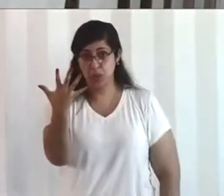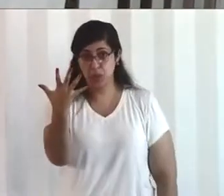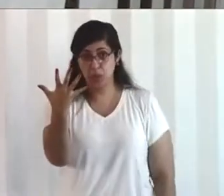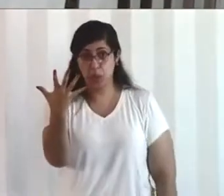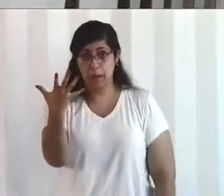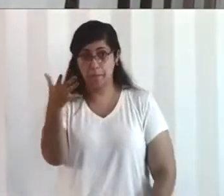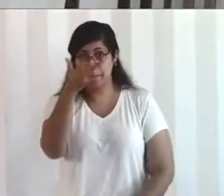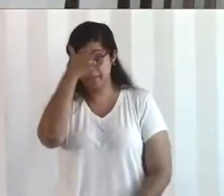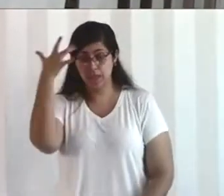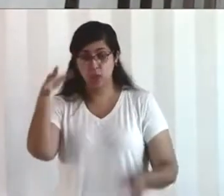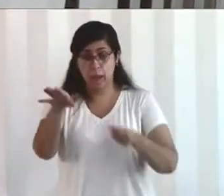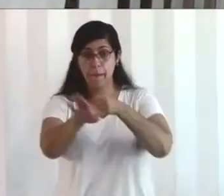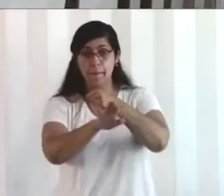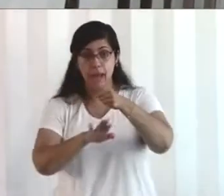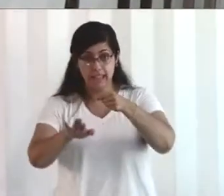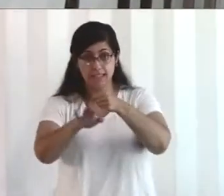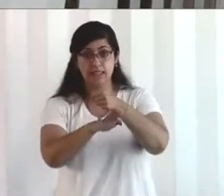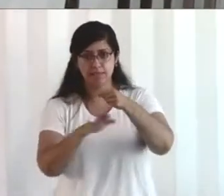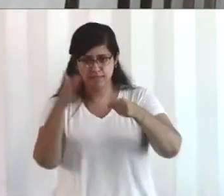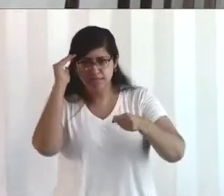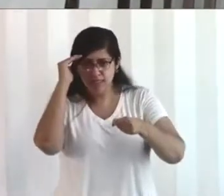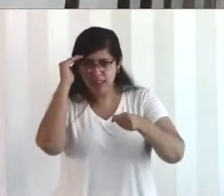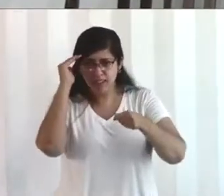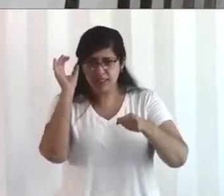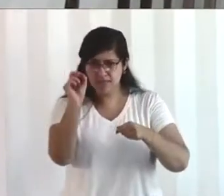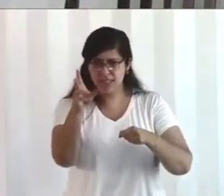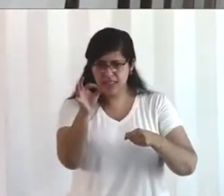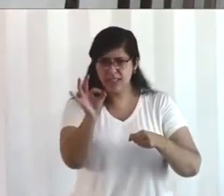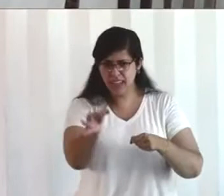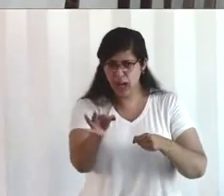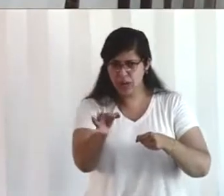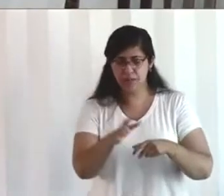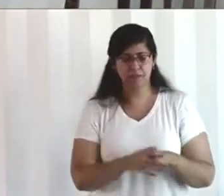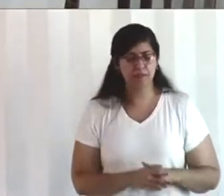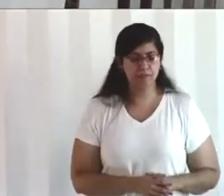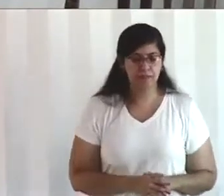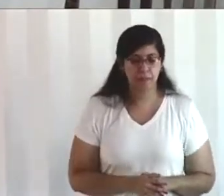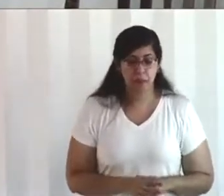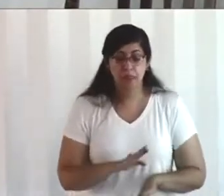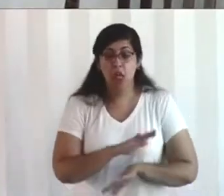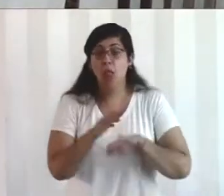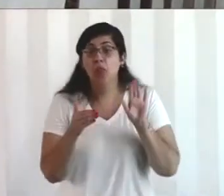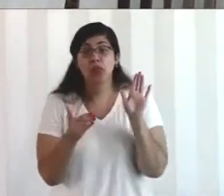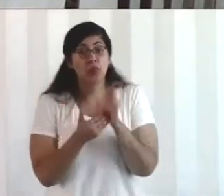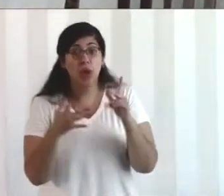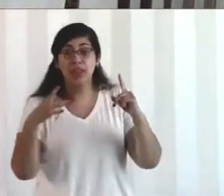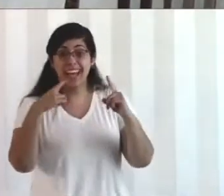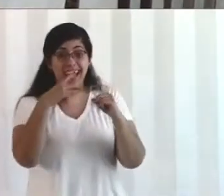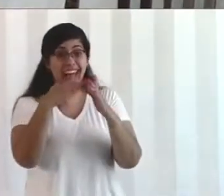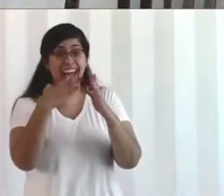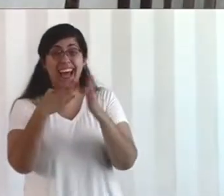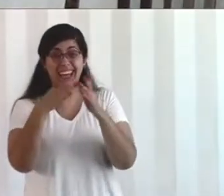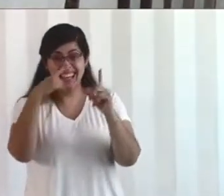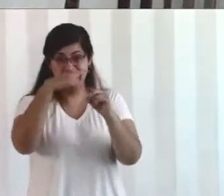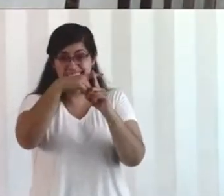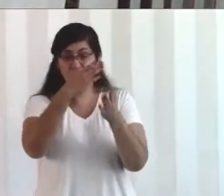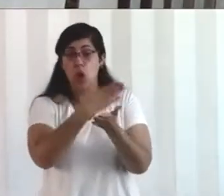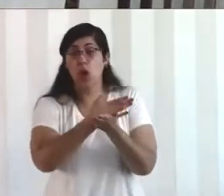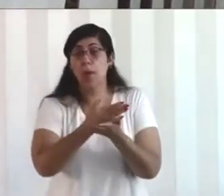base. Toda a igreja tem uma base fundamental. Essa base